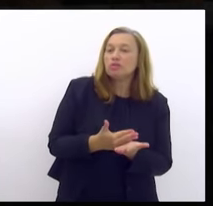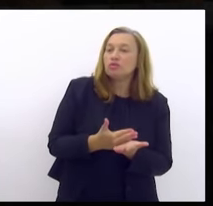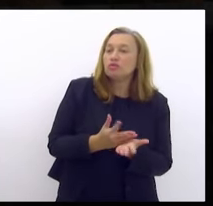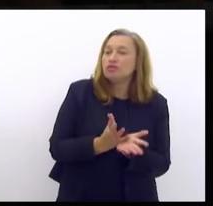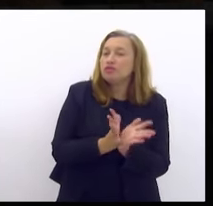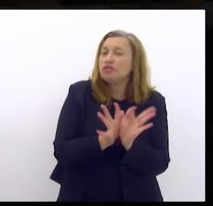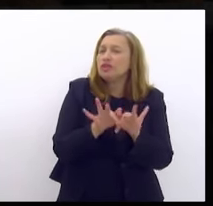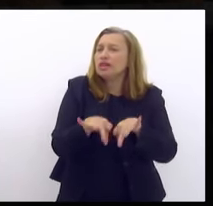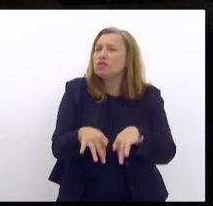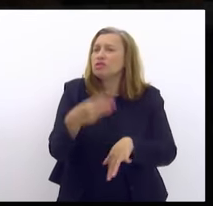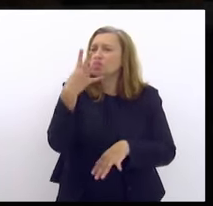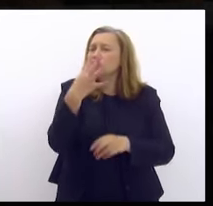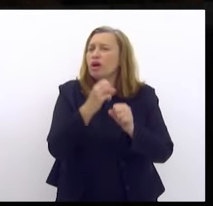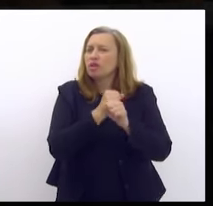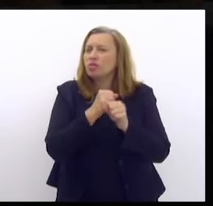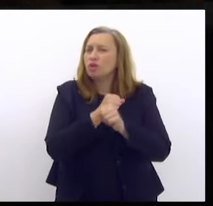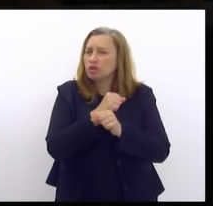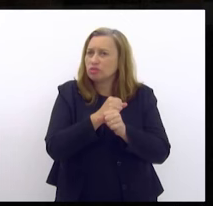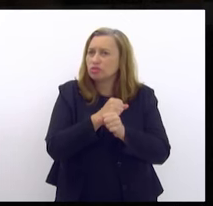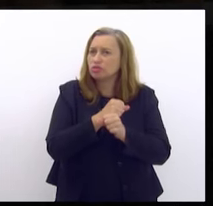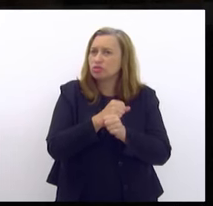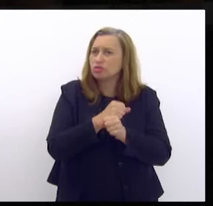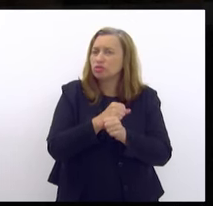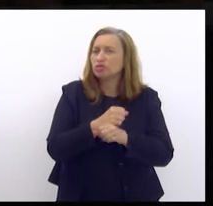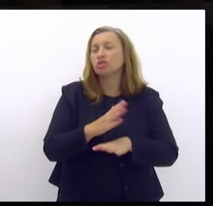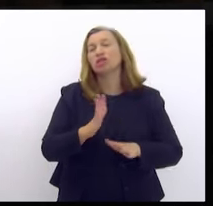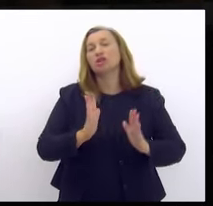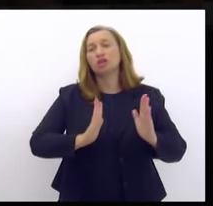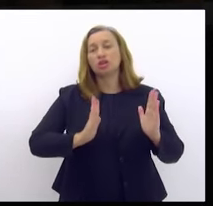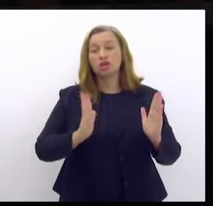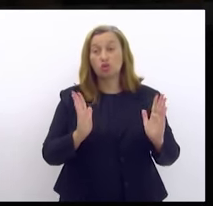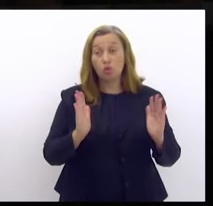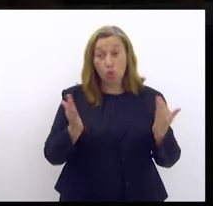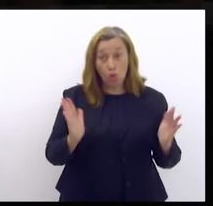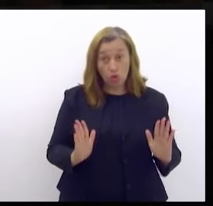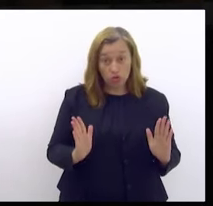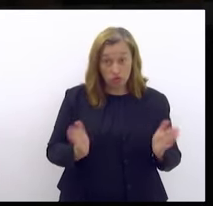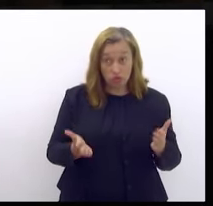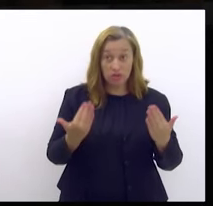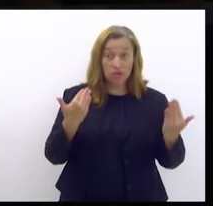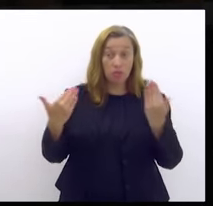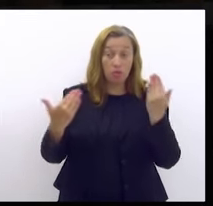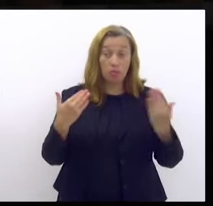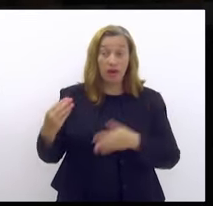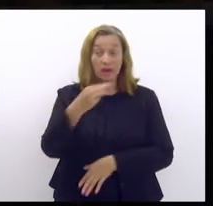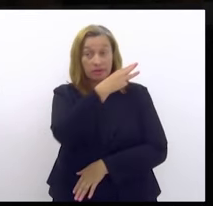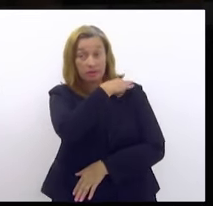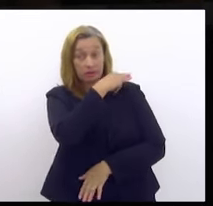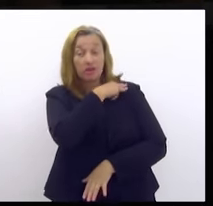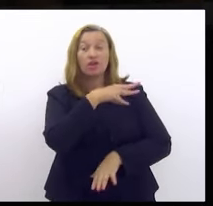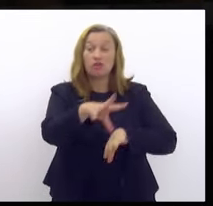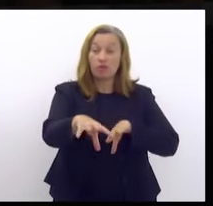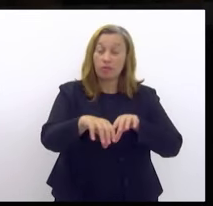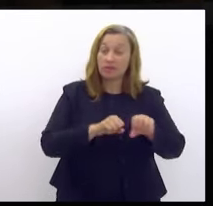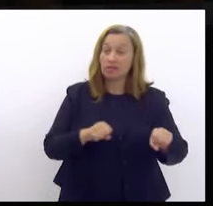Palmares, dos 4 anos que equivalia ao ginásio, que era a formação